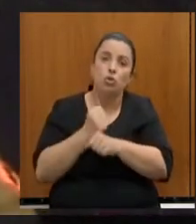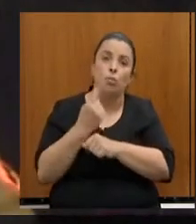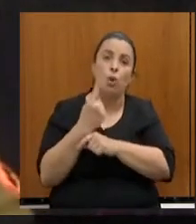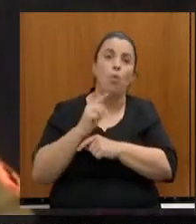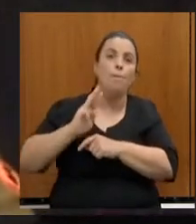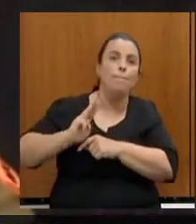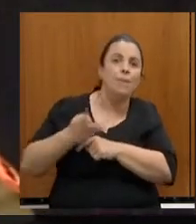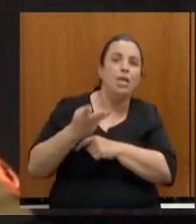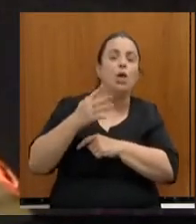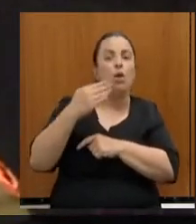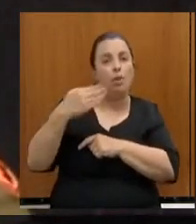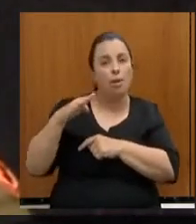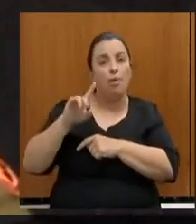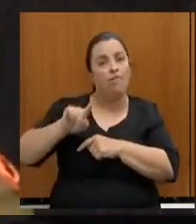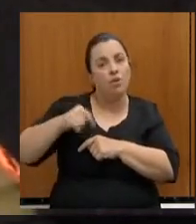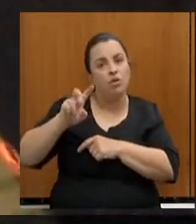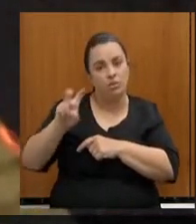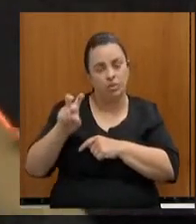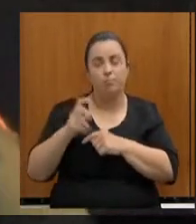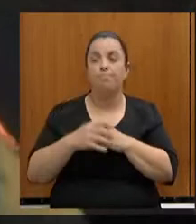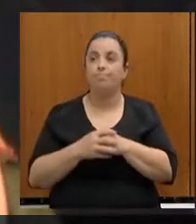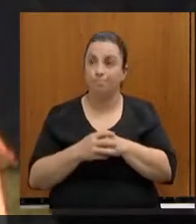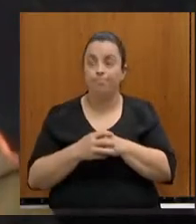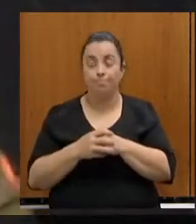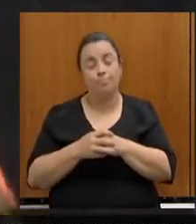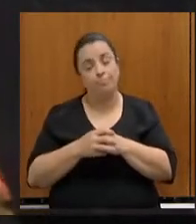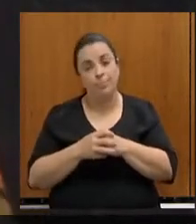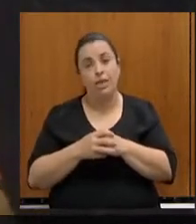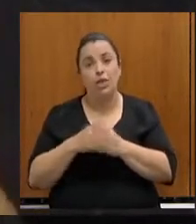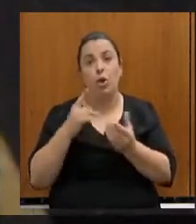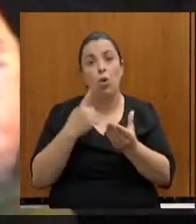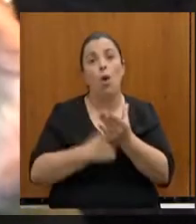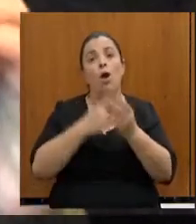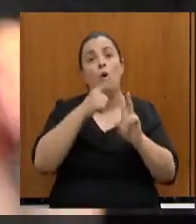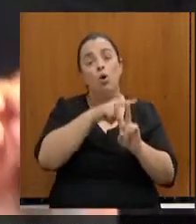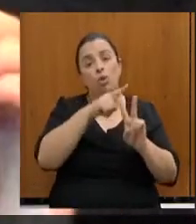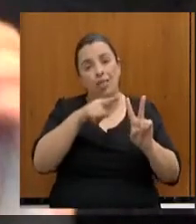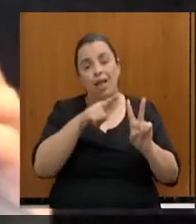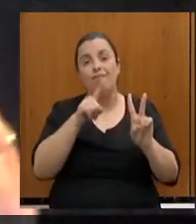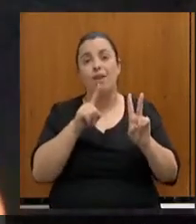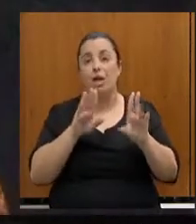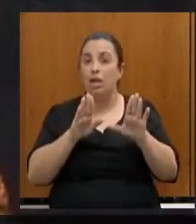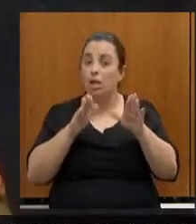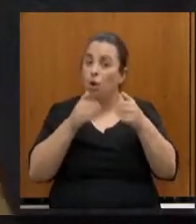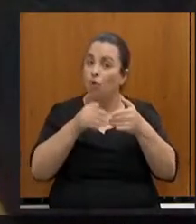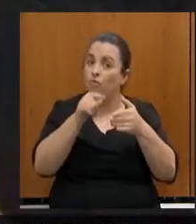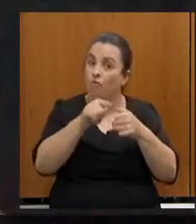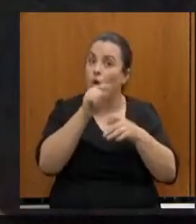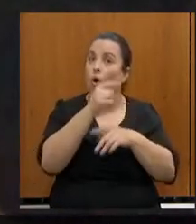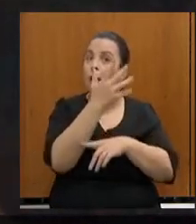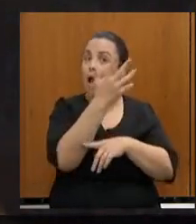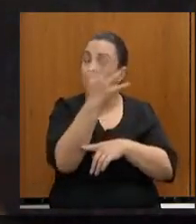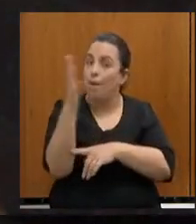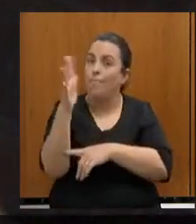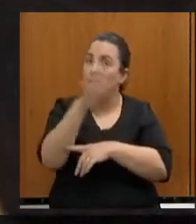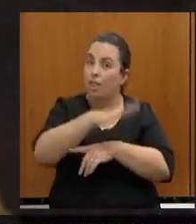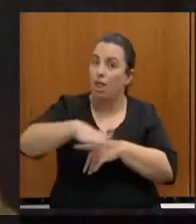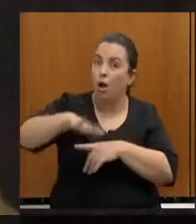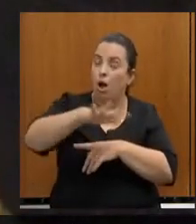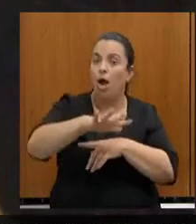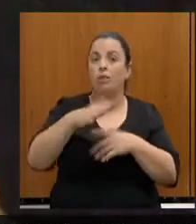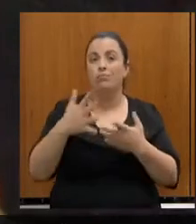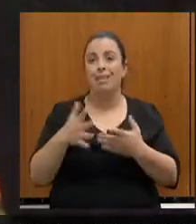acordo da Vale neste momento no que diz respeito essencialmente a área ambiental na minha visão